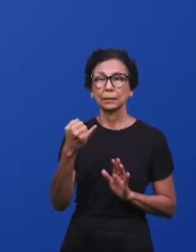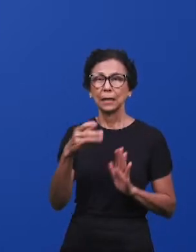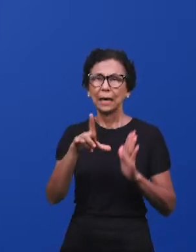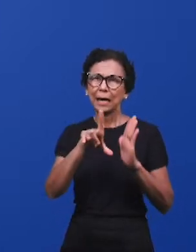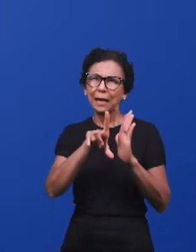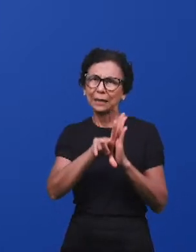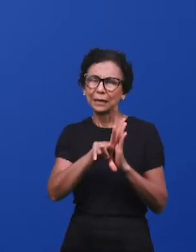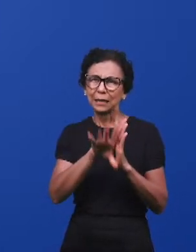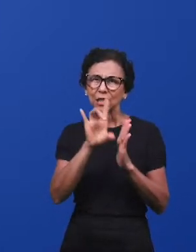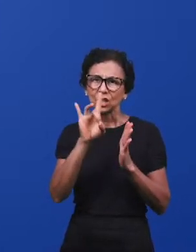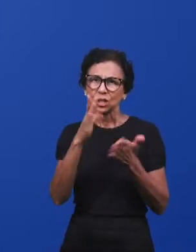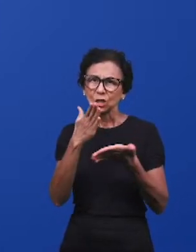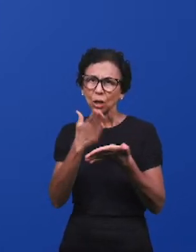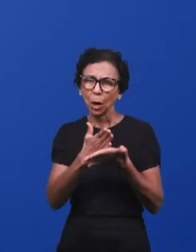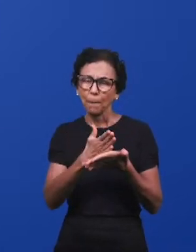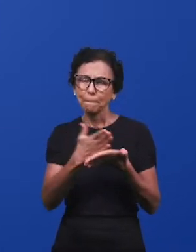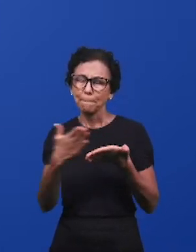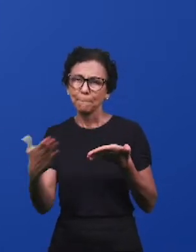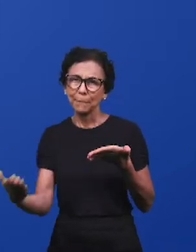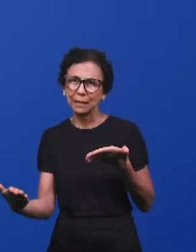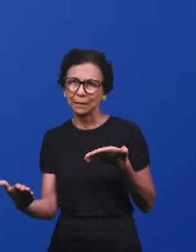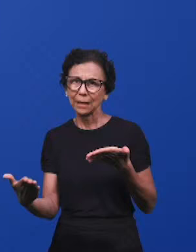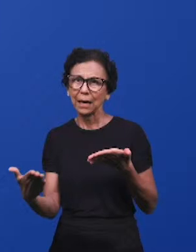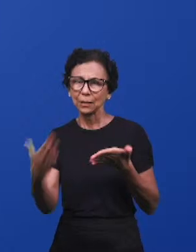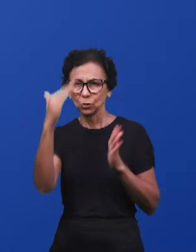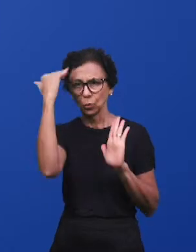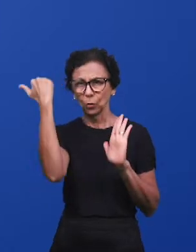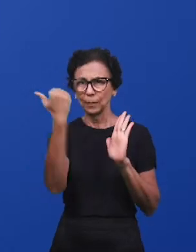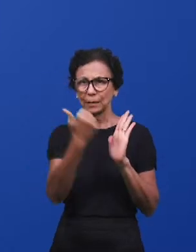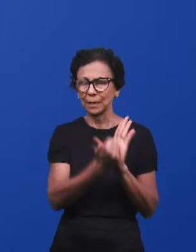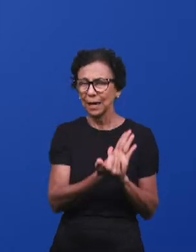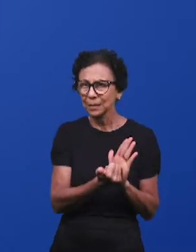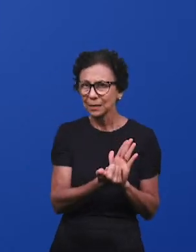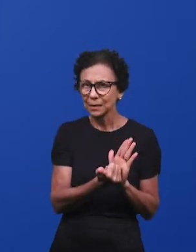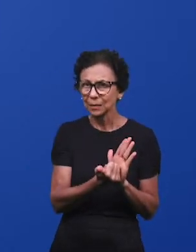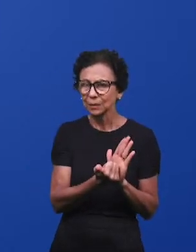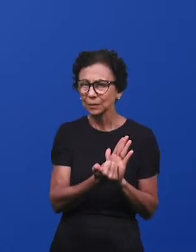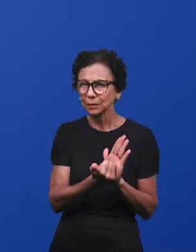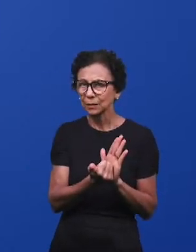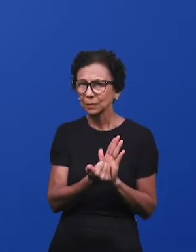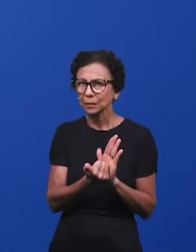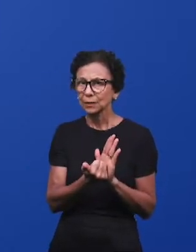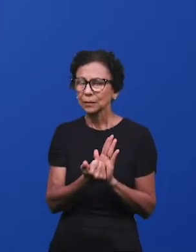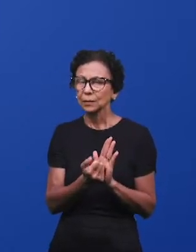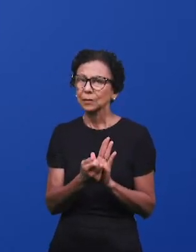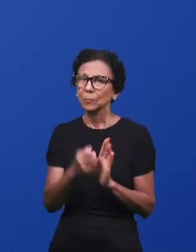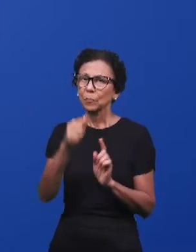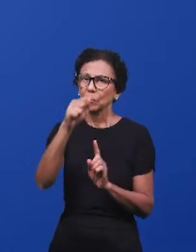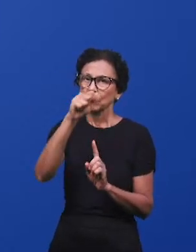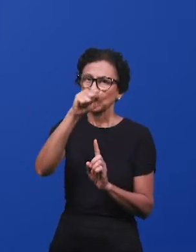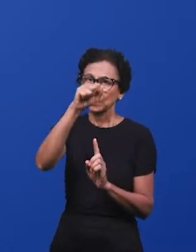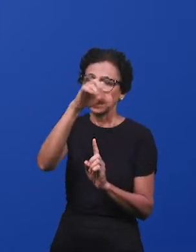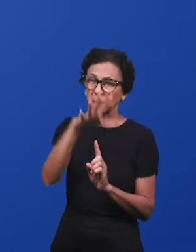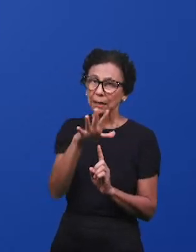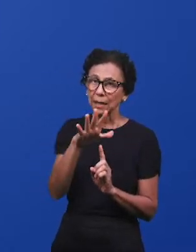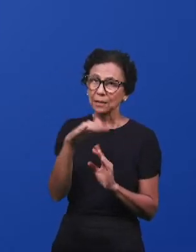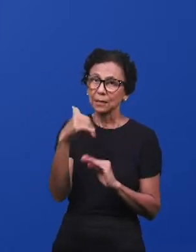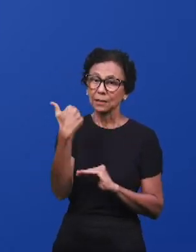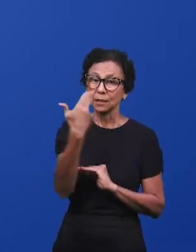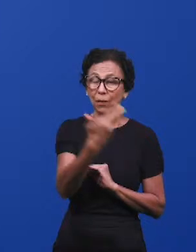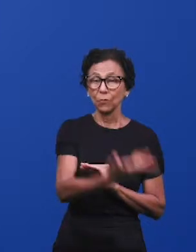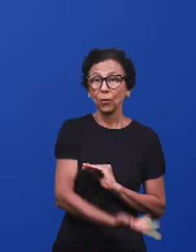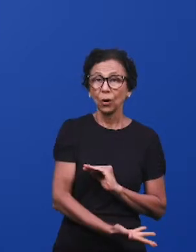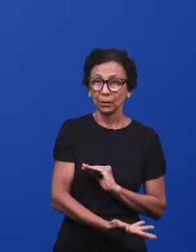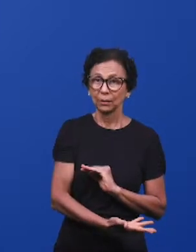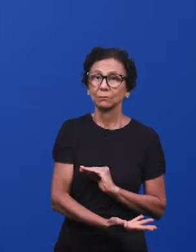graça. Pelo contrário, a palavra nos diz que da graça eles têm caído, porque se justificam pela